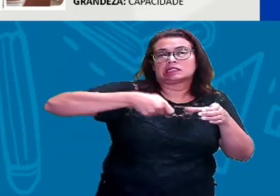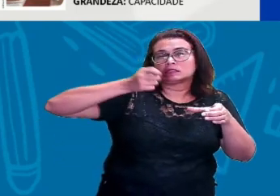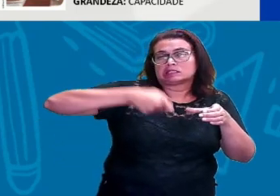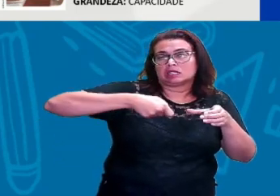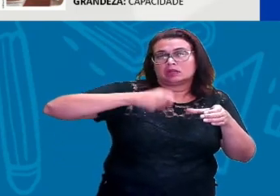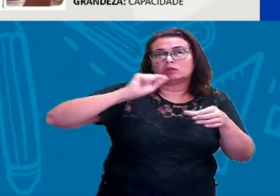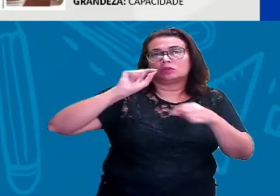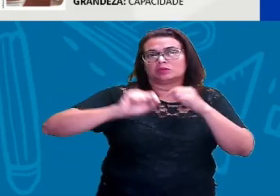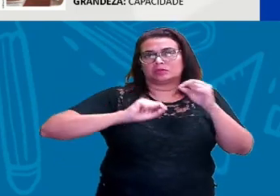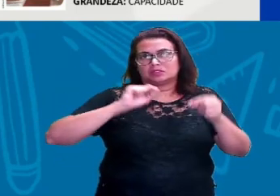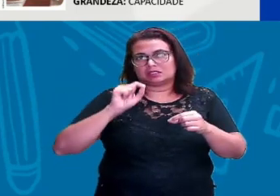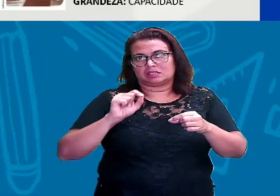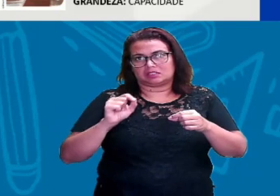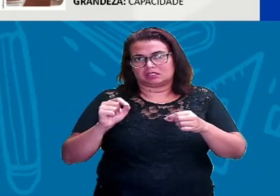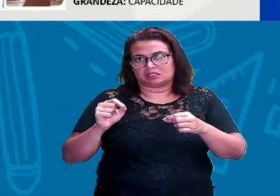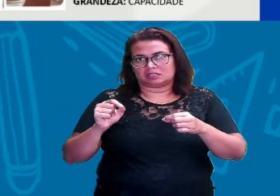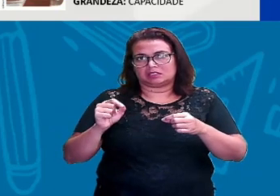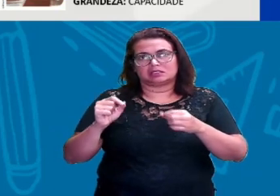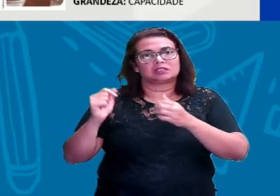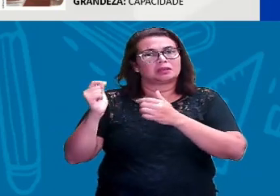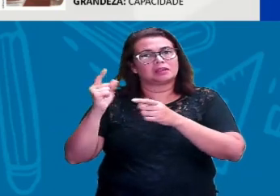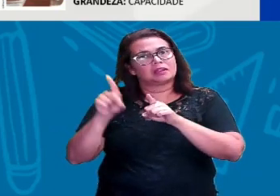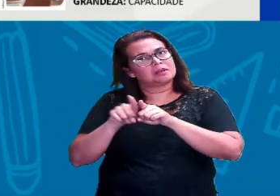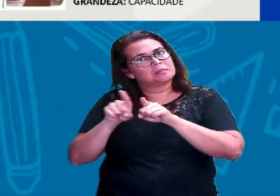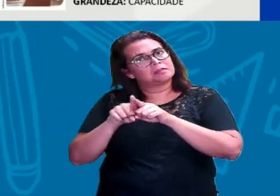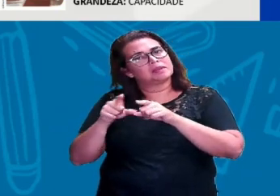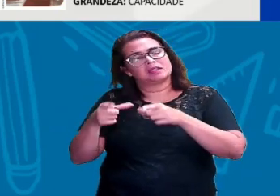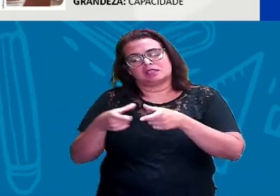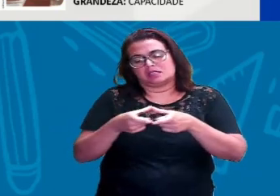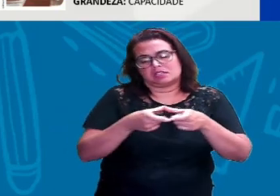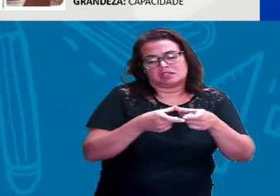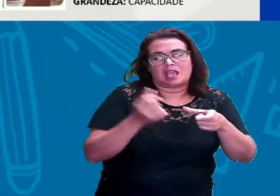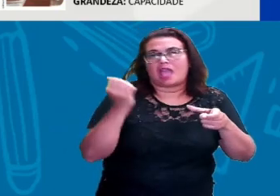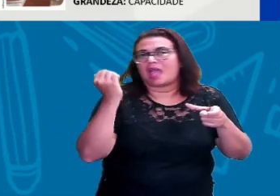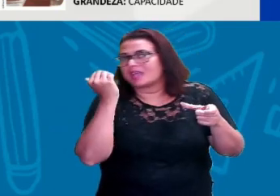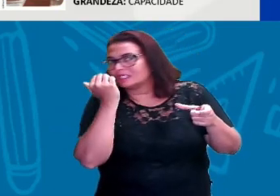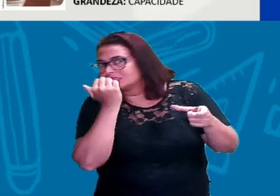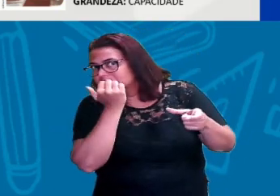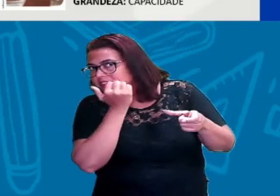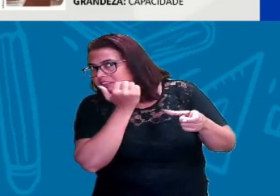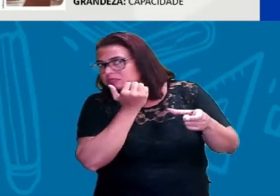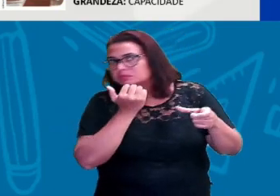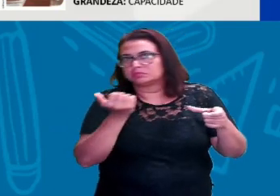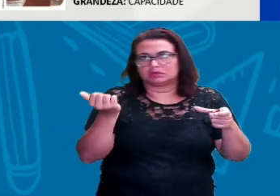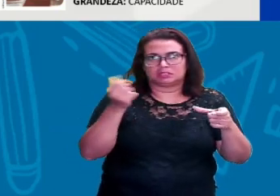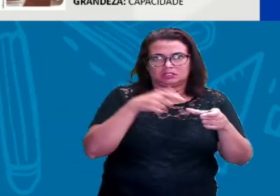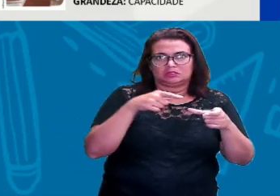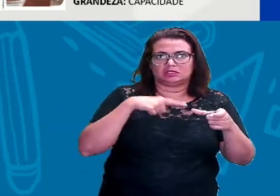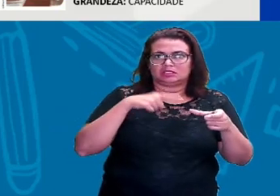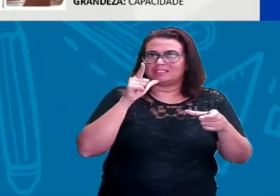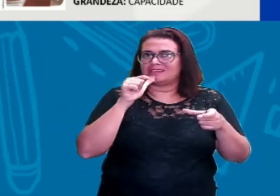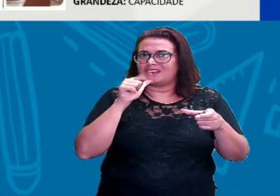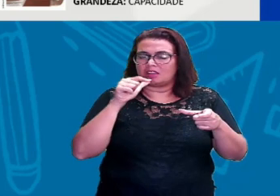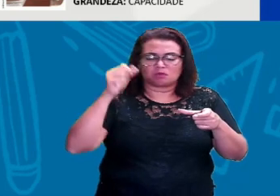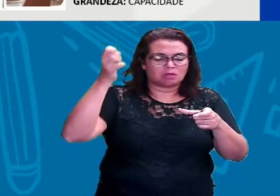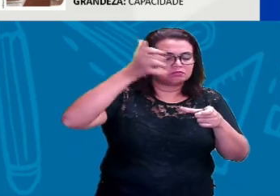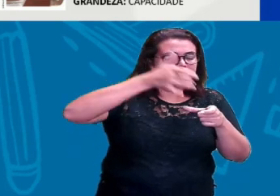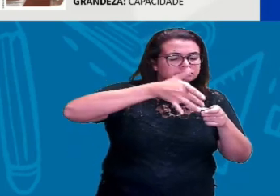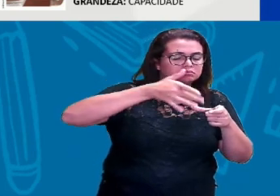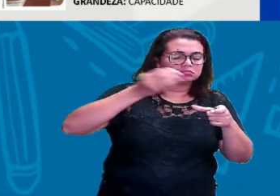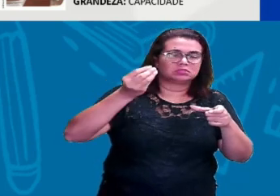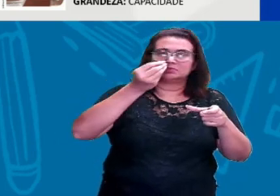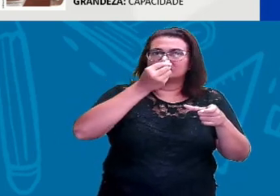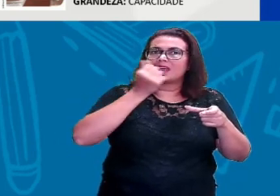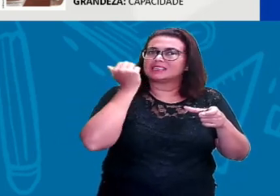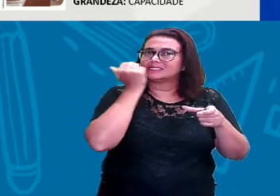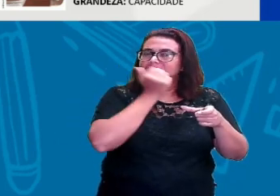de milho lá, que não tem só líquido, tem o milho em si, tem um líquidozinho, que quando a gente abre, a gente vê que tem o líquido e tem o milho. Então,